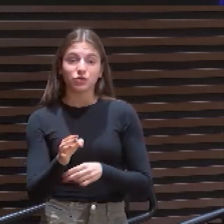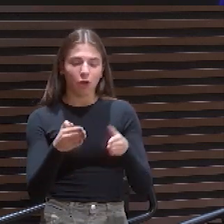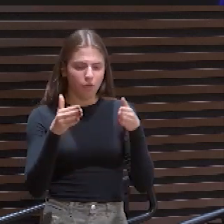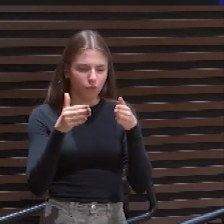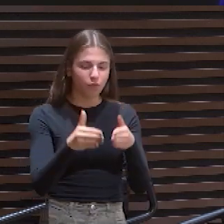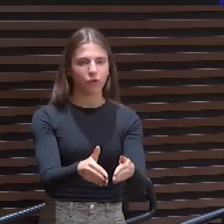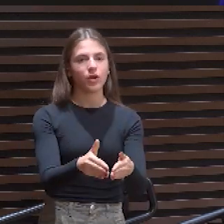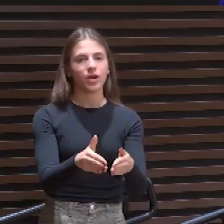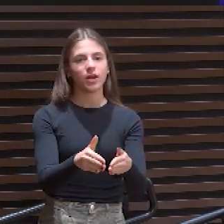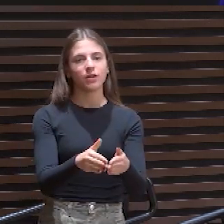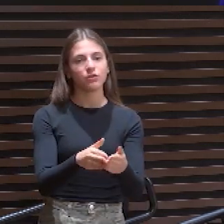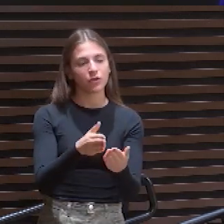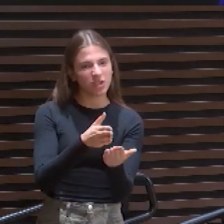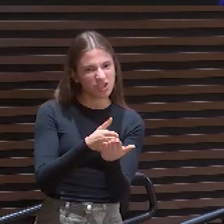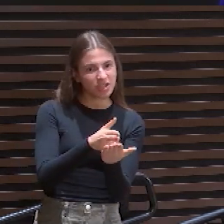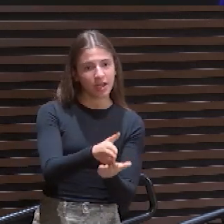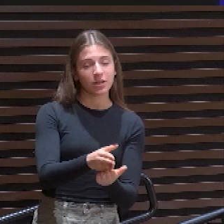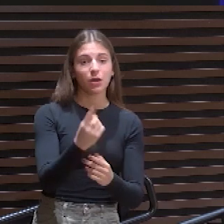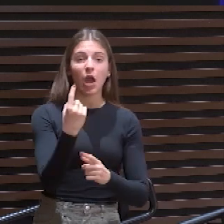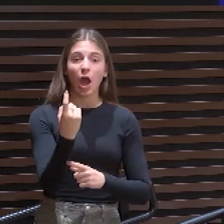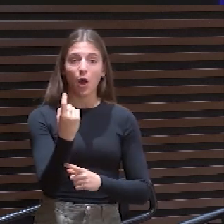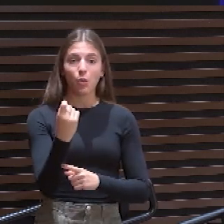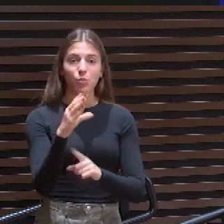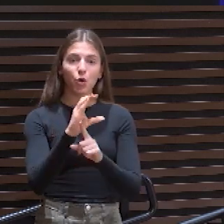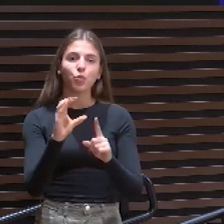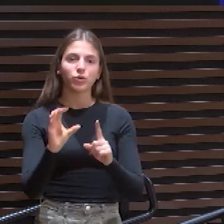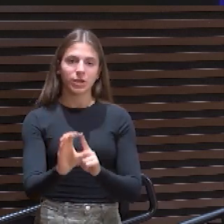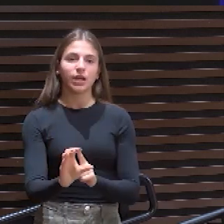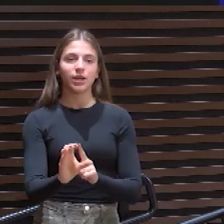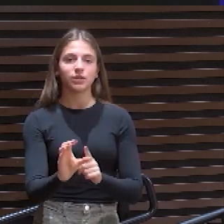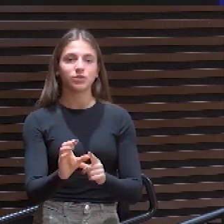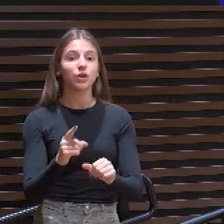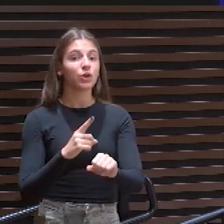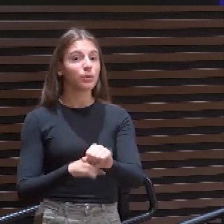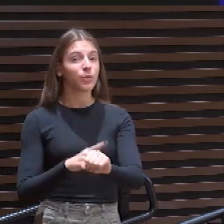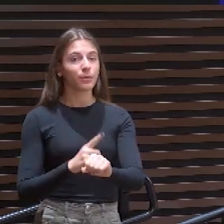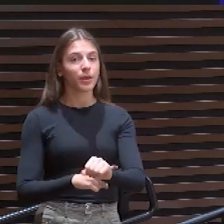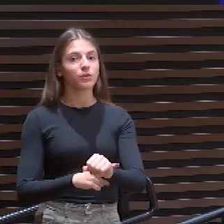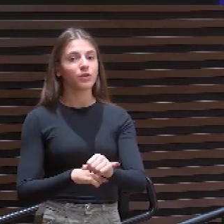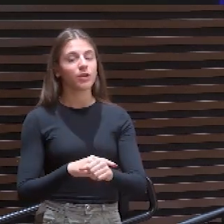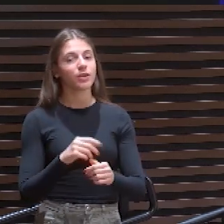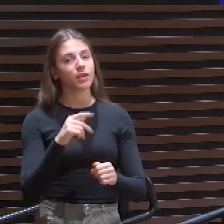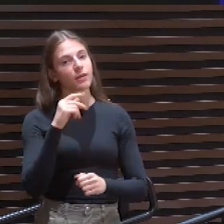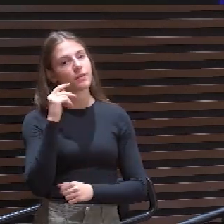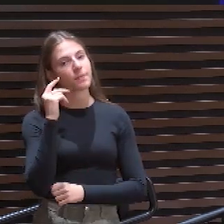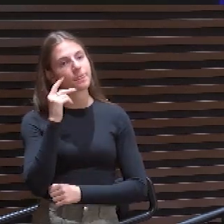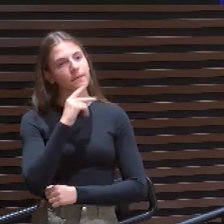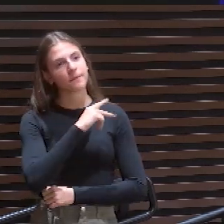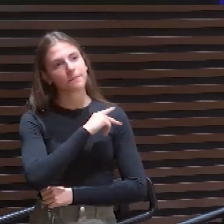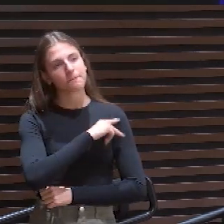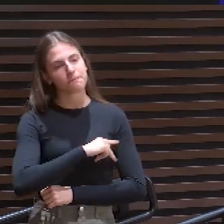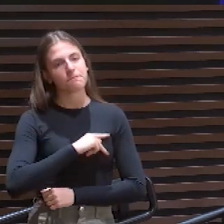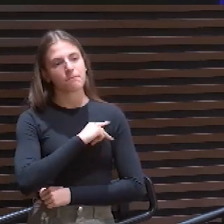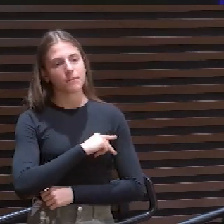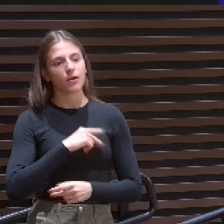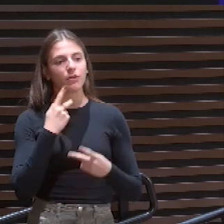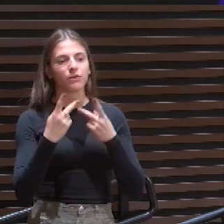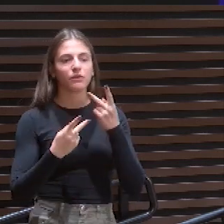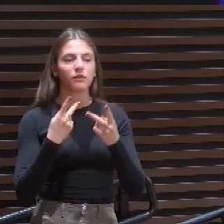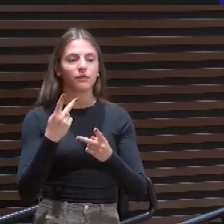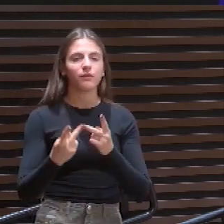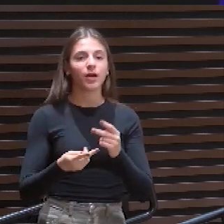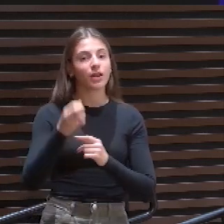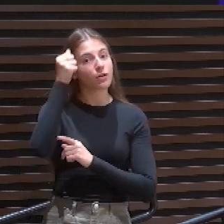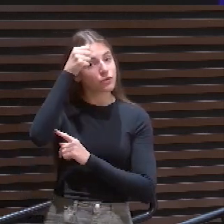Paulo, diretamente a uma comunidade. Quando Paulo escreve aos Romanos, como quando Paulo